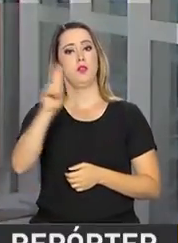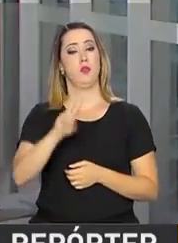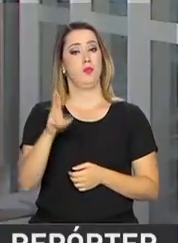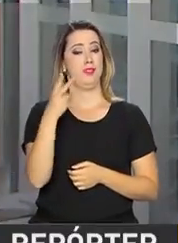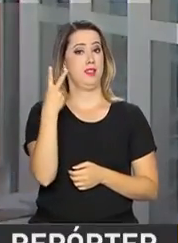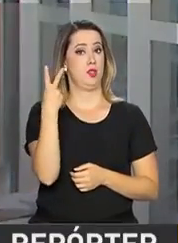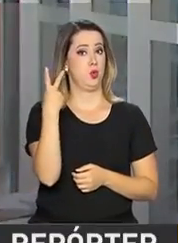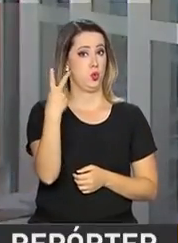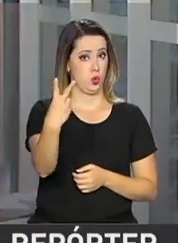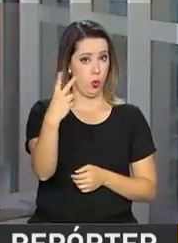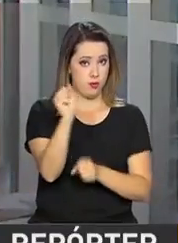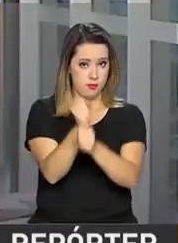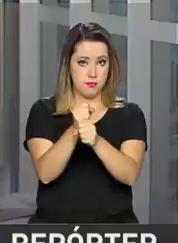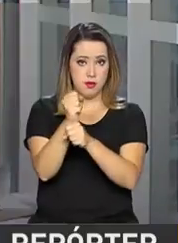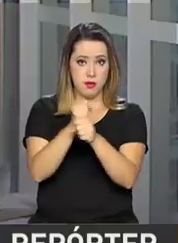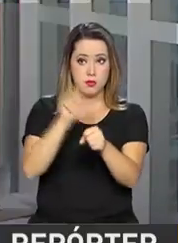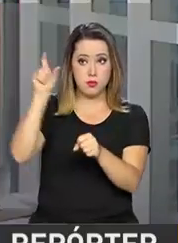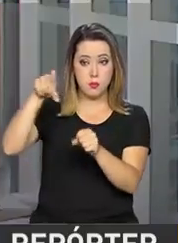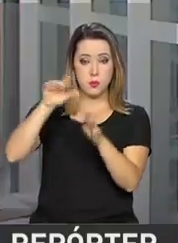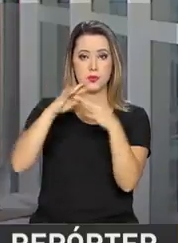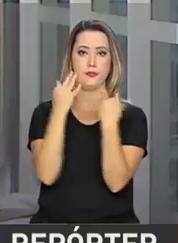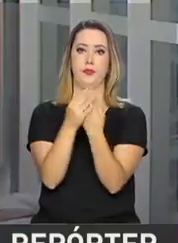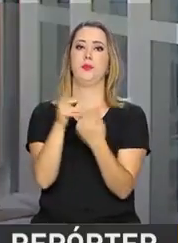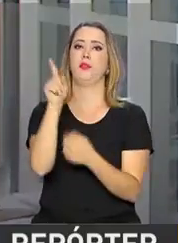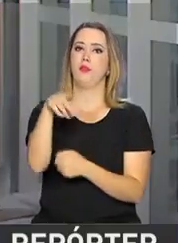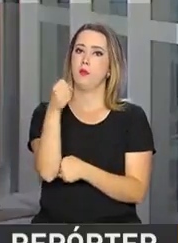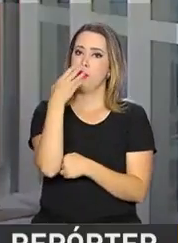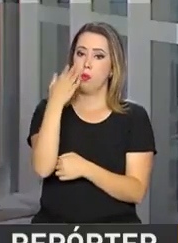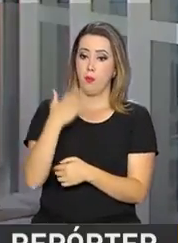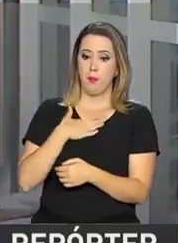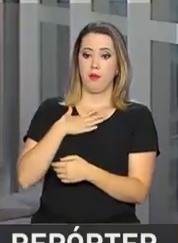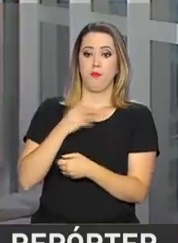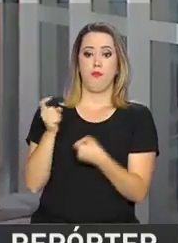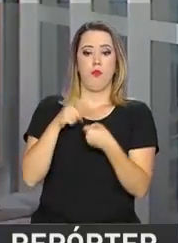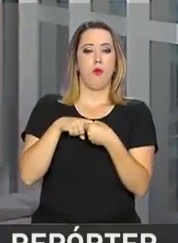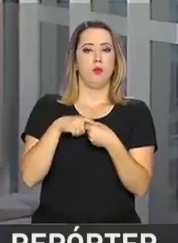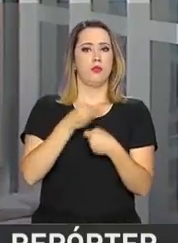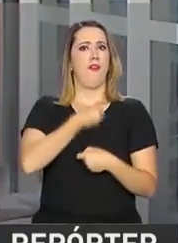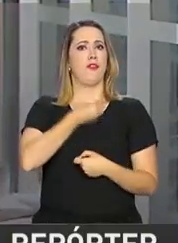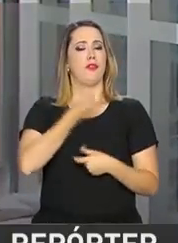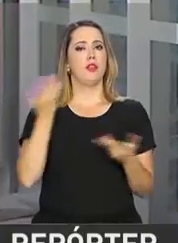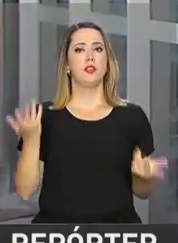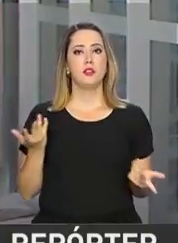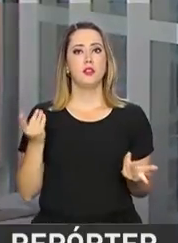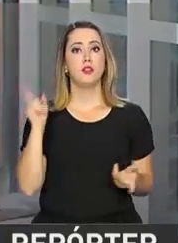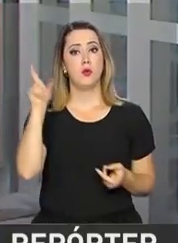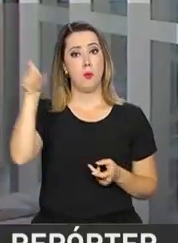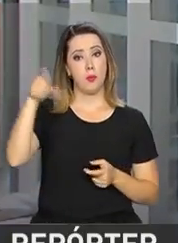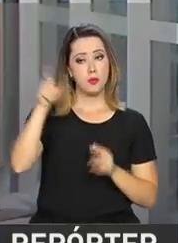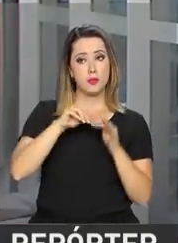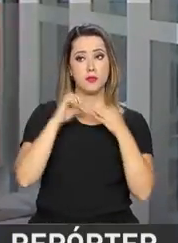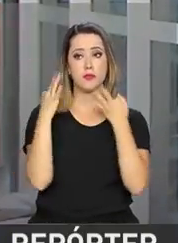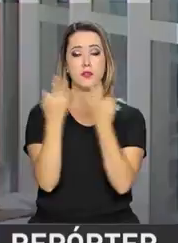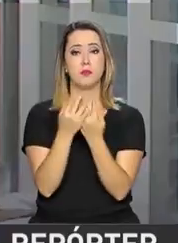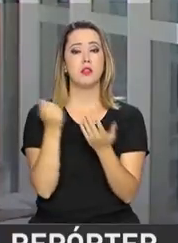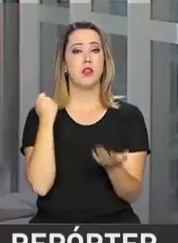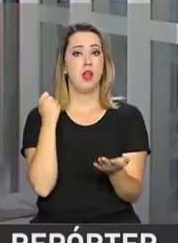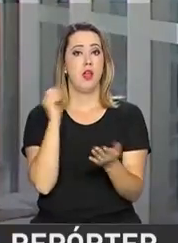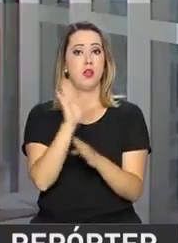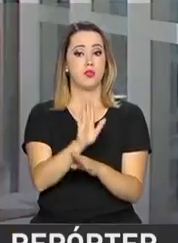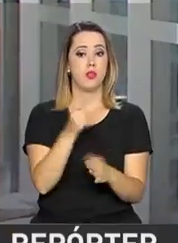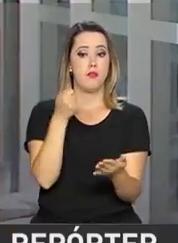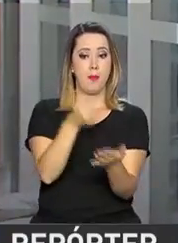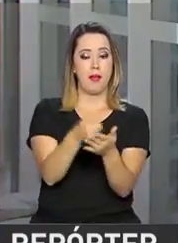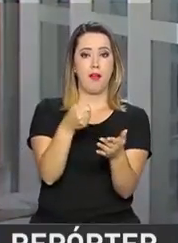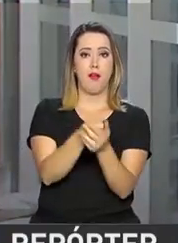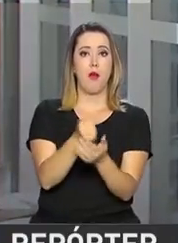mim, ele foi útil na minha recuperação e na minha dignidade, porque o Bolsa Família, ele me ajudava a pagar meu aluguel, ele me